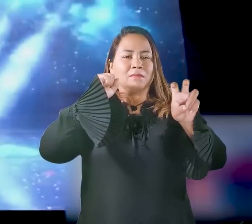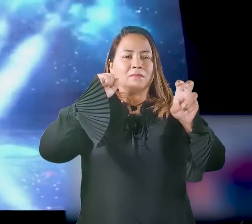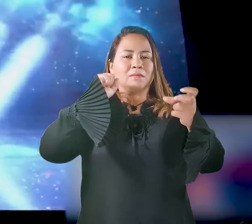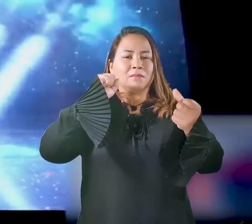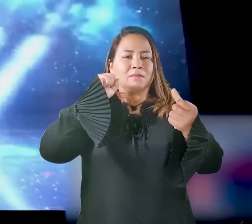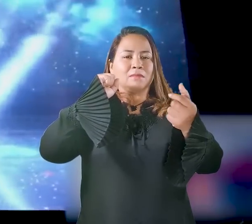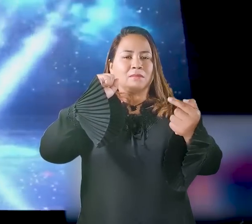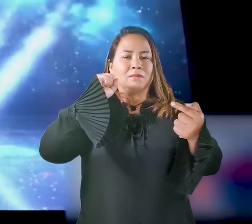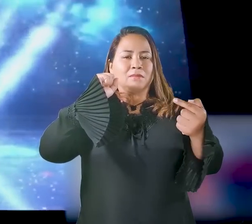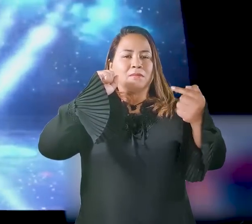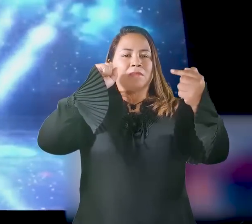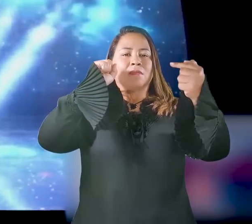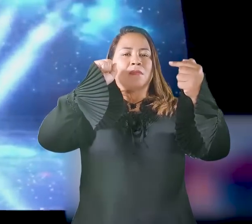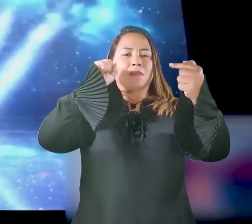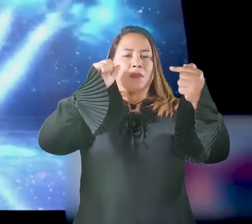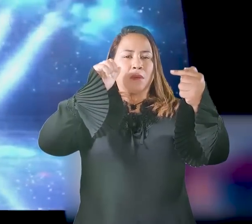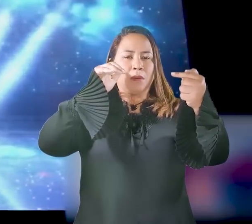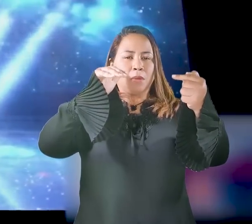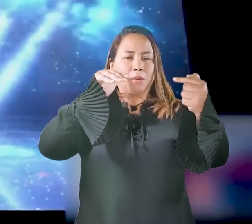Segura.